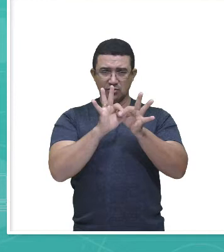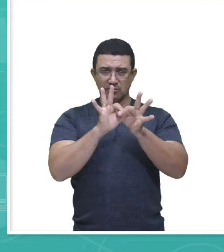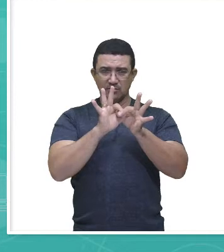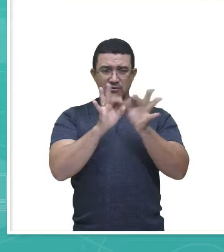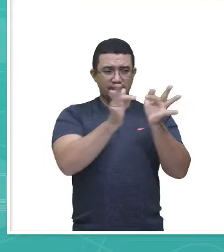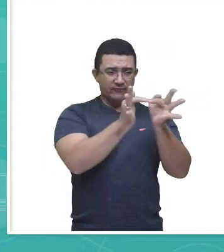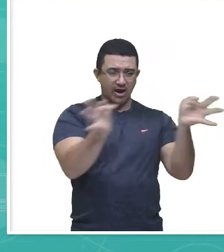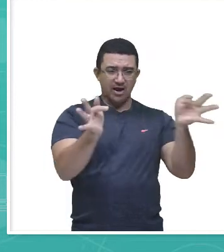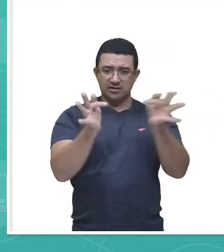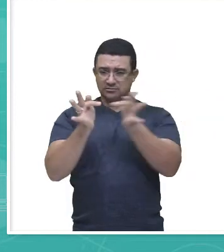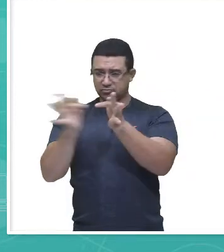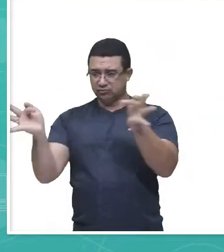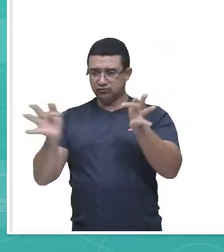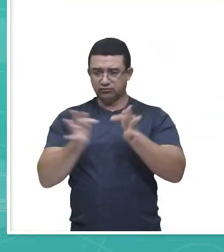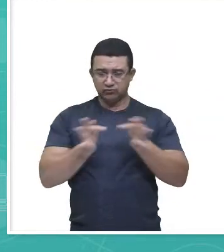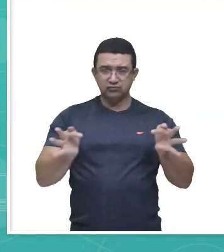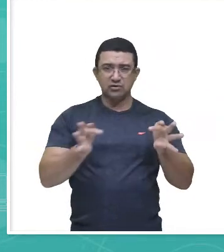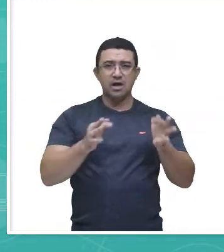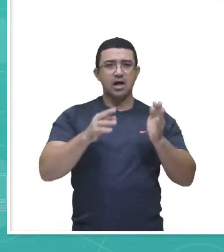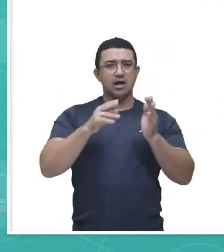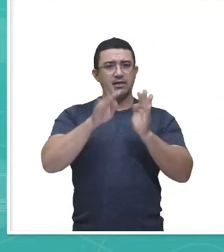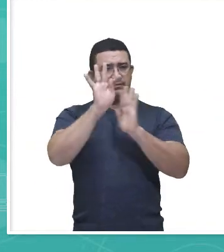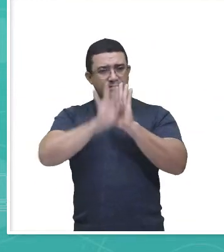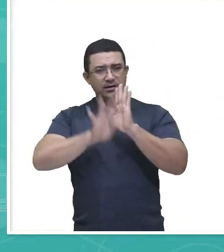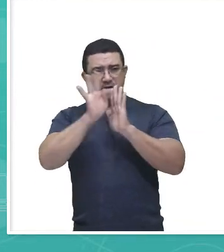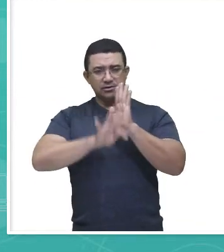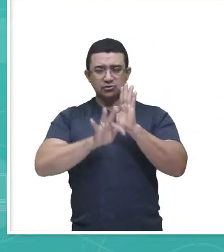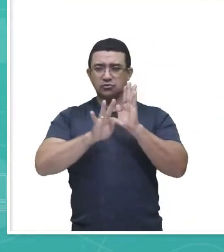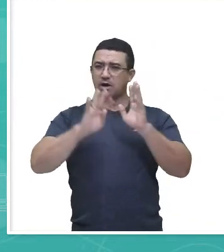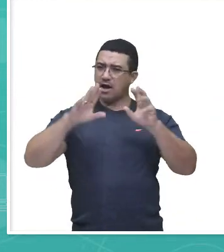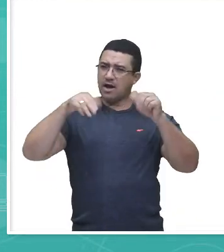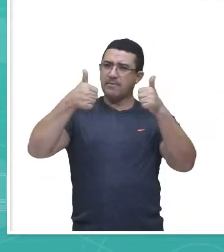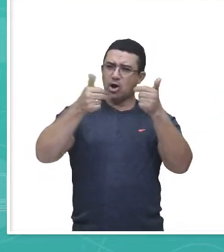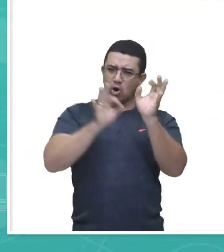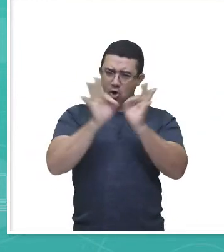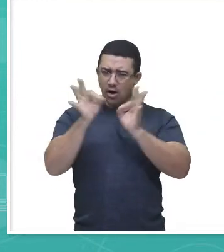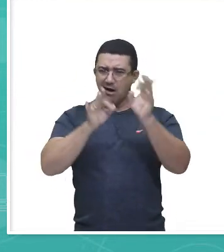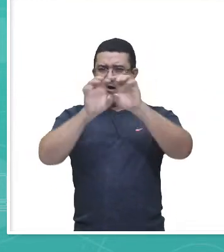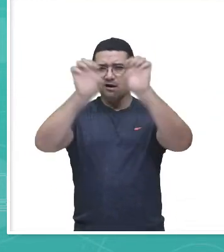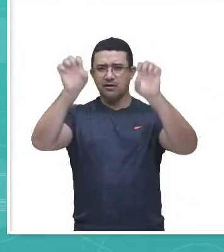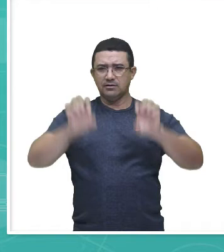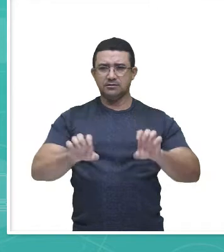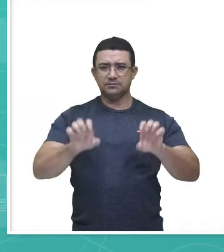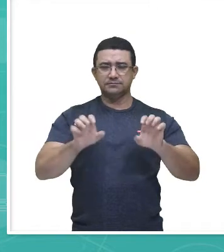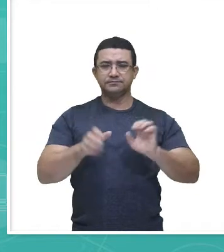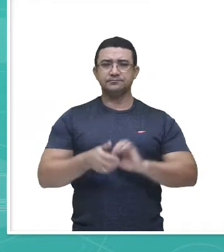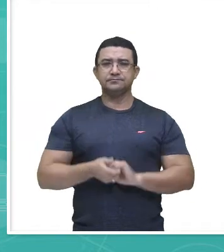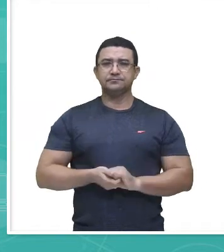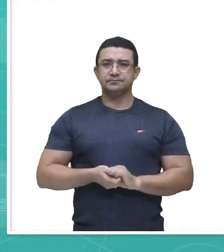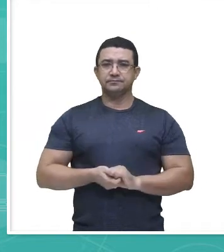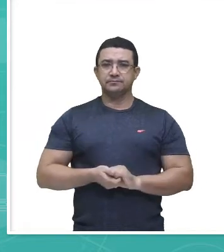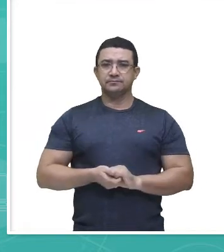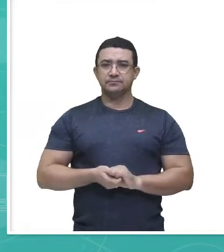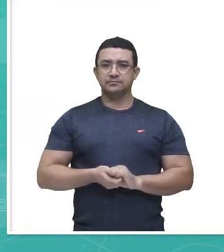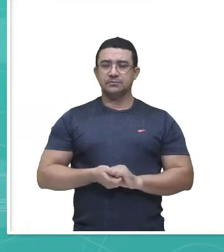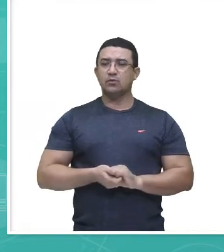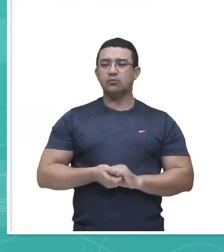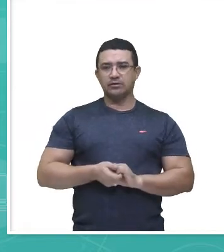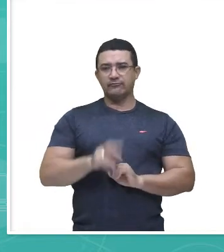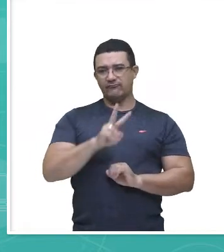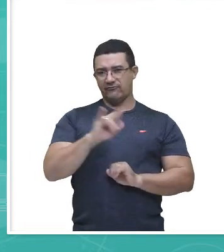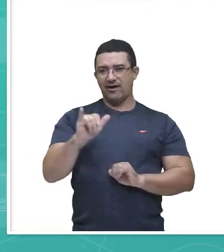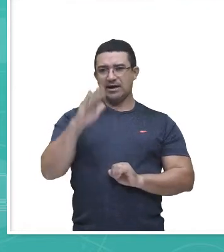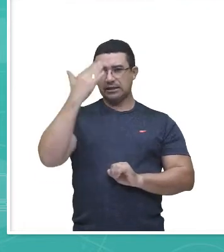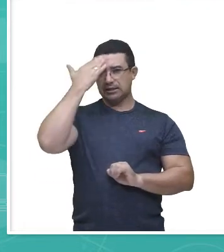outra, como um texto, ele fica melhor para ler, você vai compreender